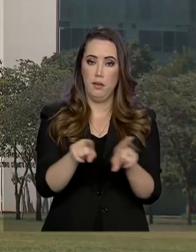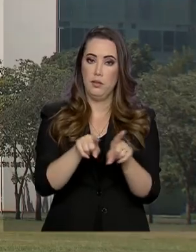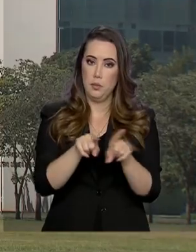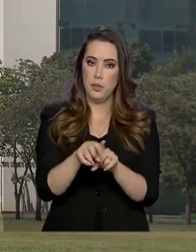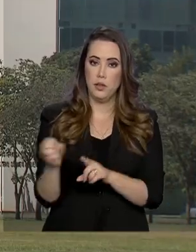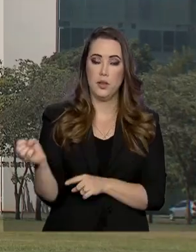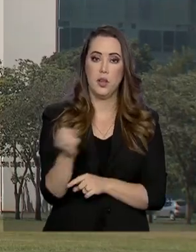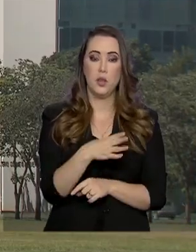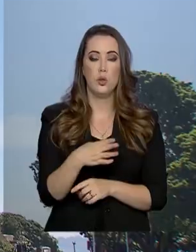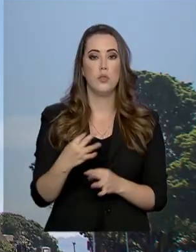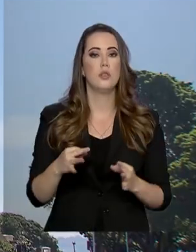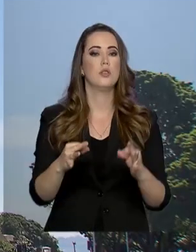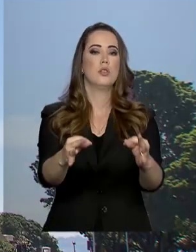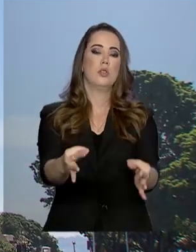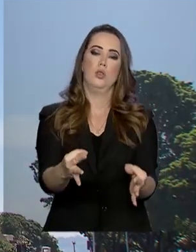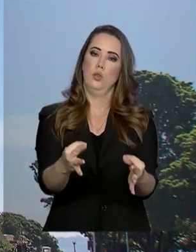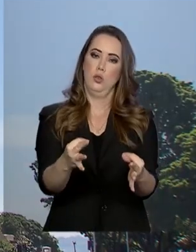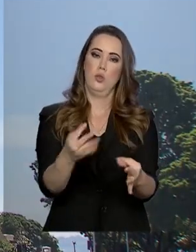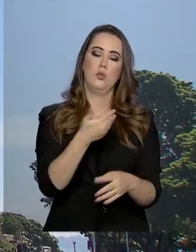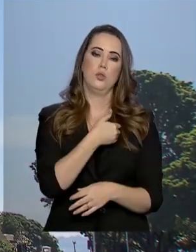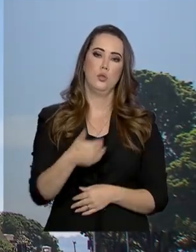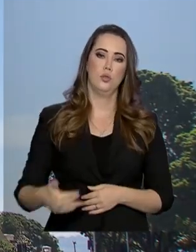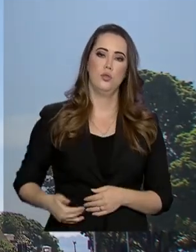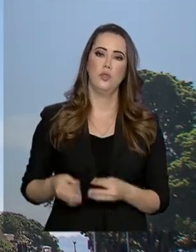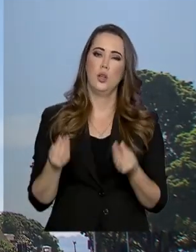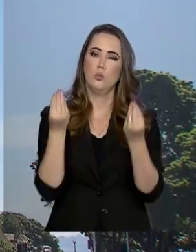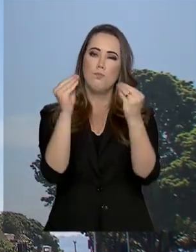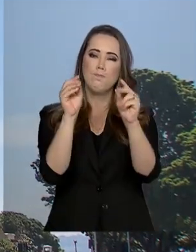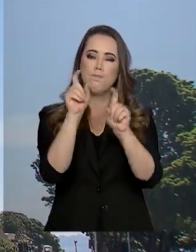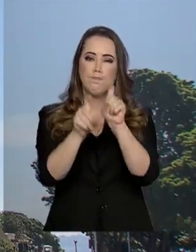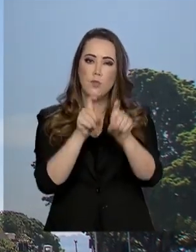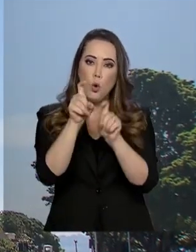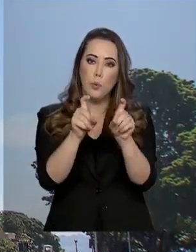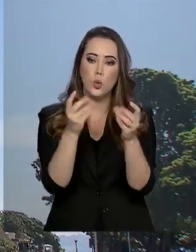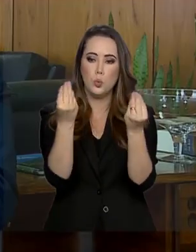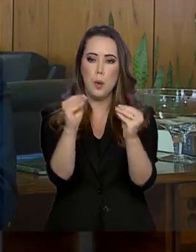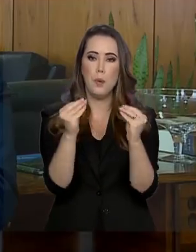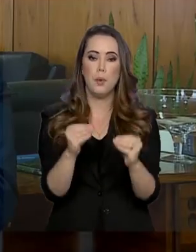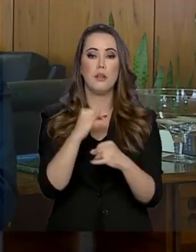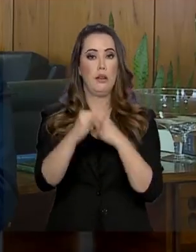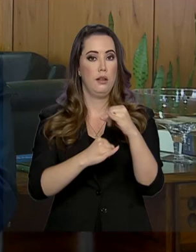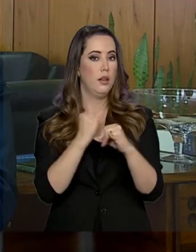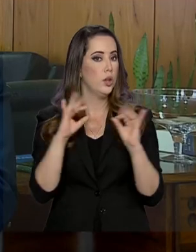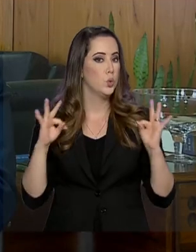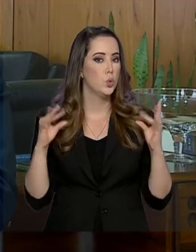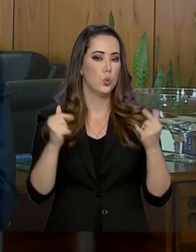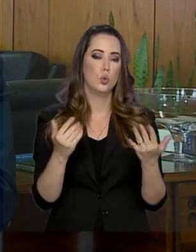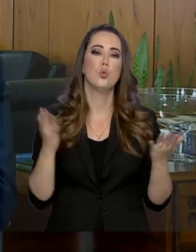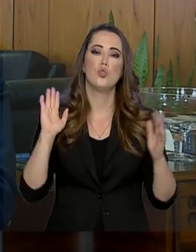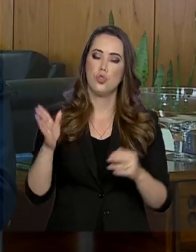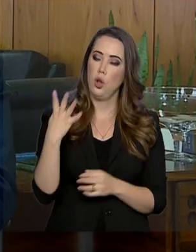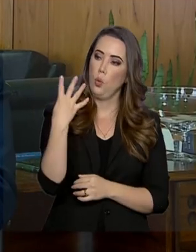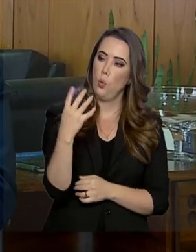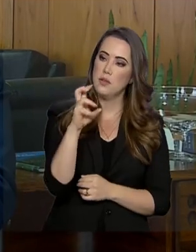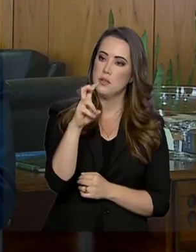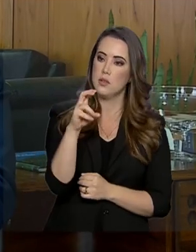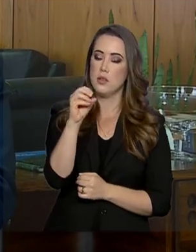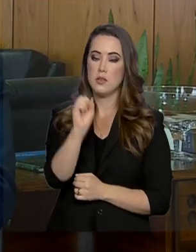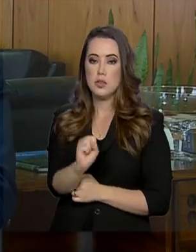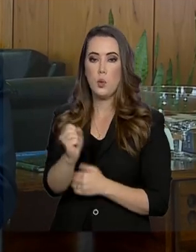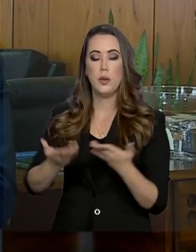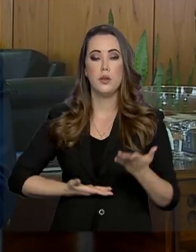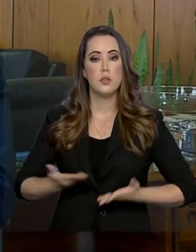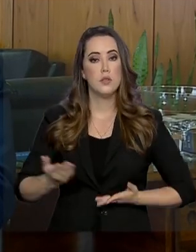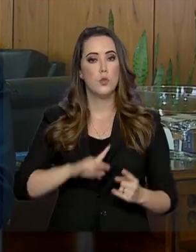modernização do Estado com a digitalização de serviços. Ao todo, 458 serviços